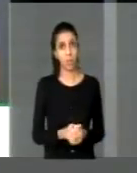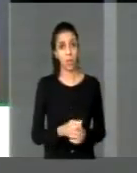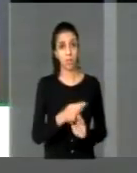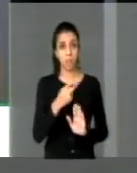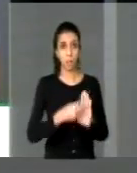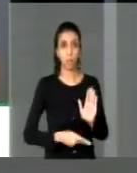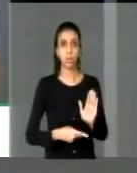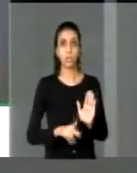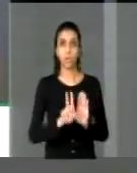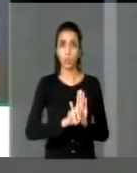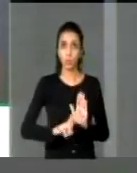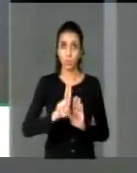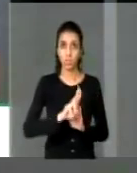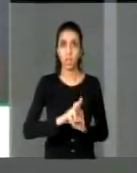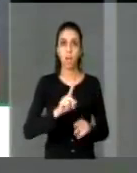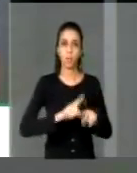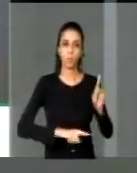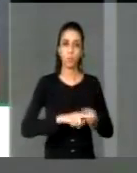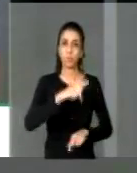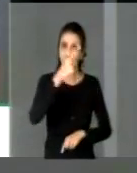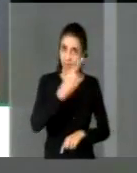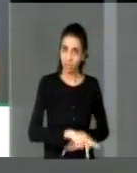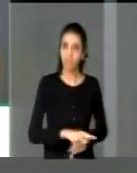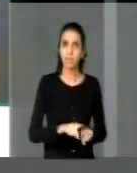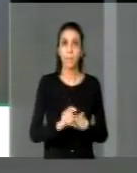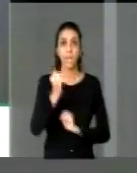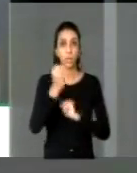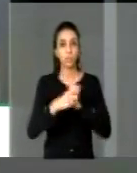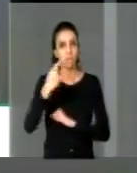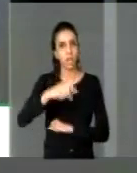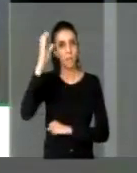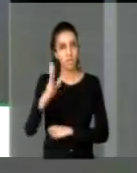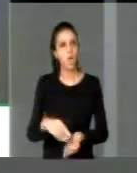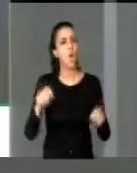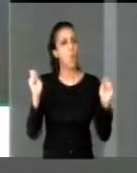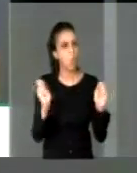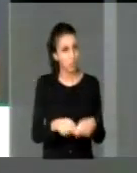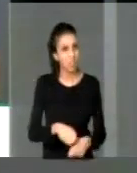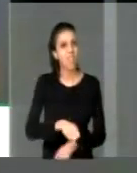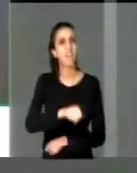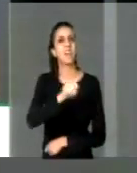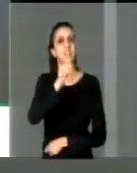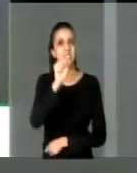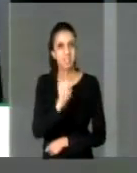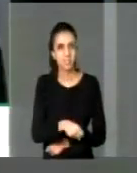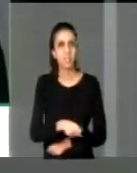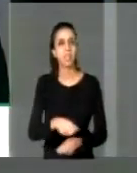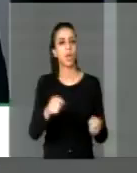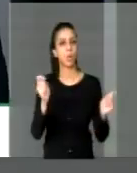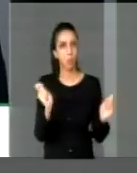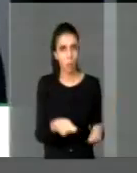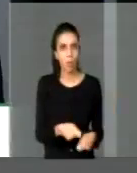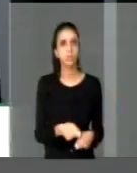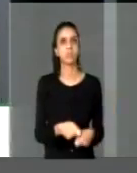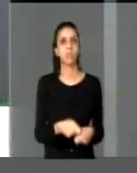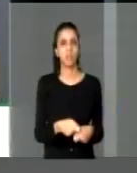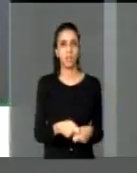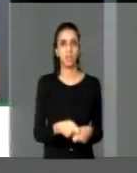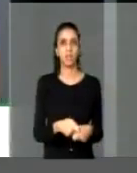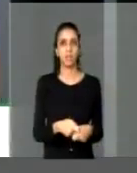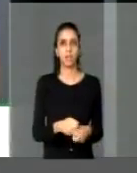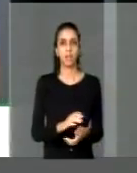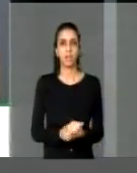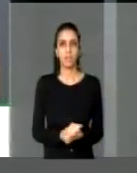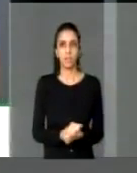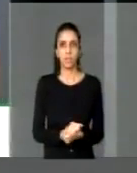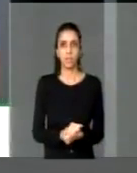conteúdo local e as indústrias nacionais têm capacidade e eficiência para responder às necessidades da expansão da área de